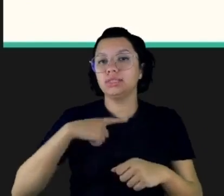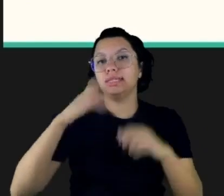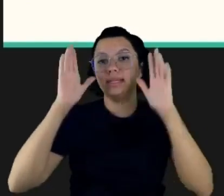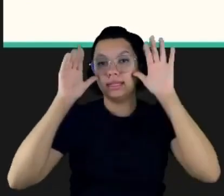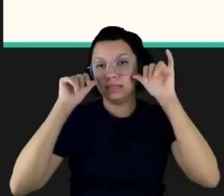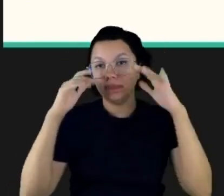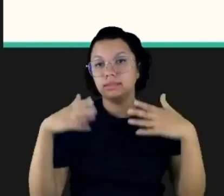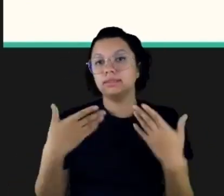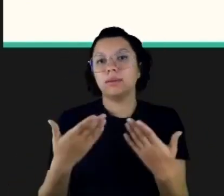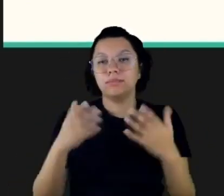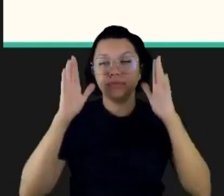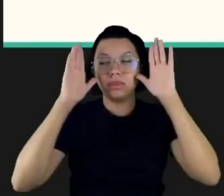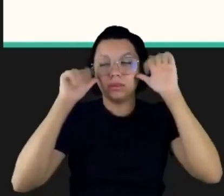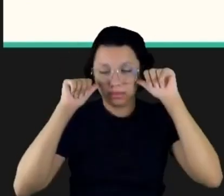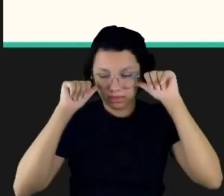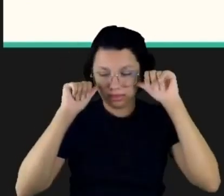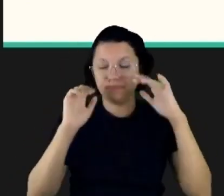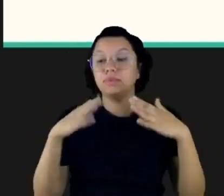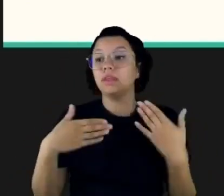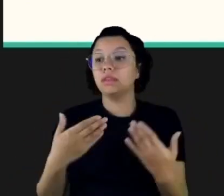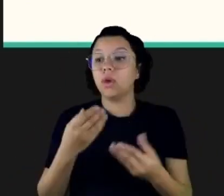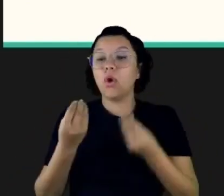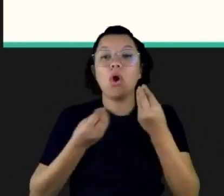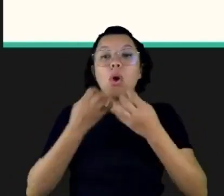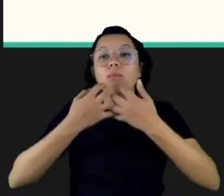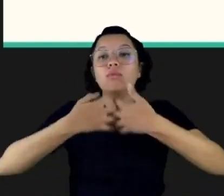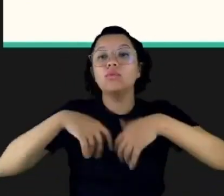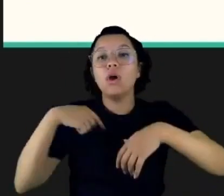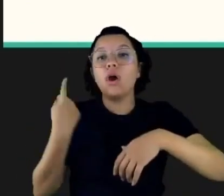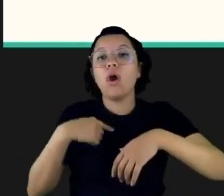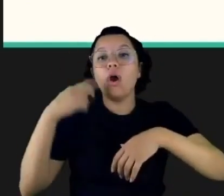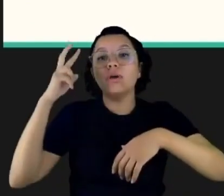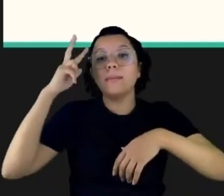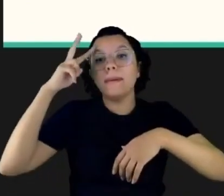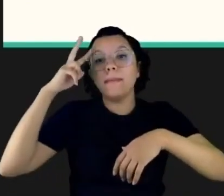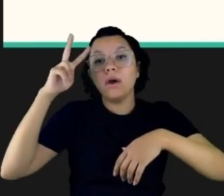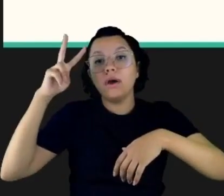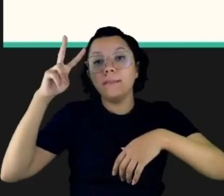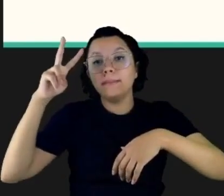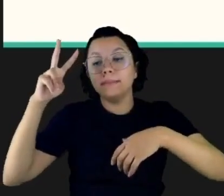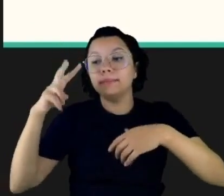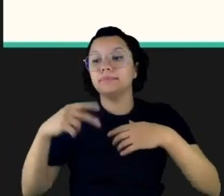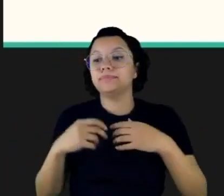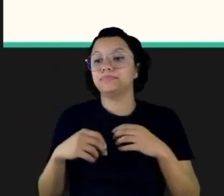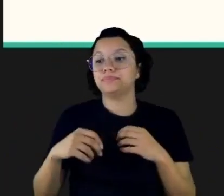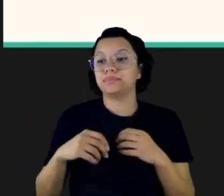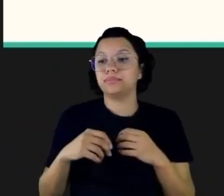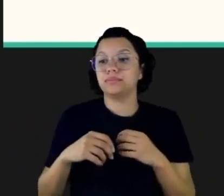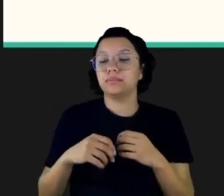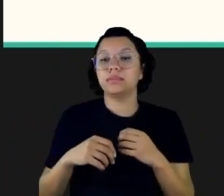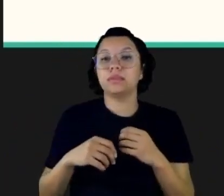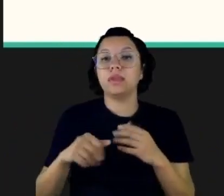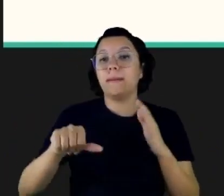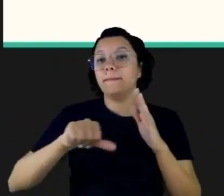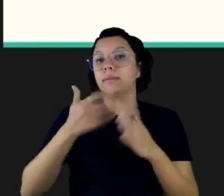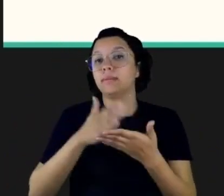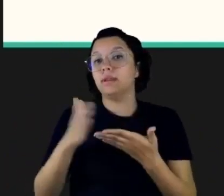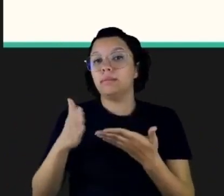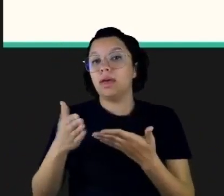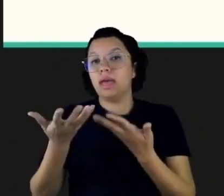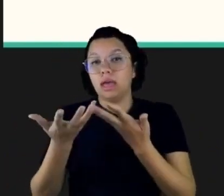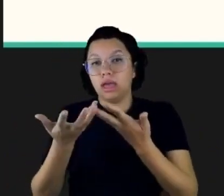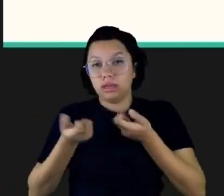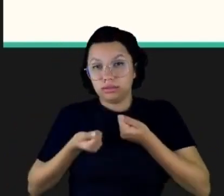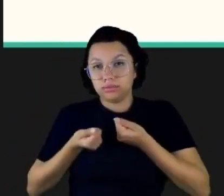que funciona a nossa memória? A primeira parte da memória é a aquisição e o registro da